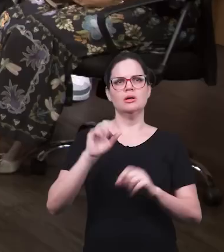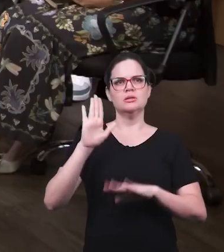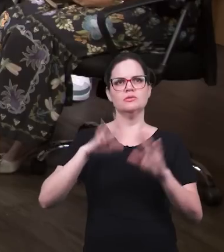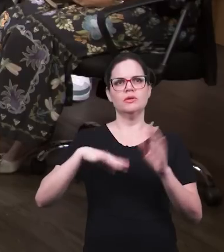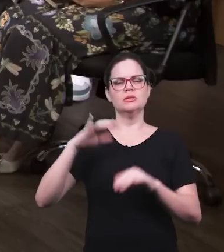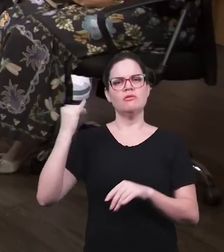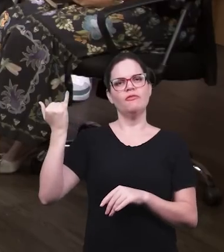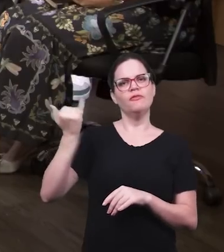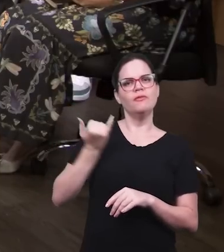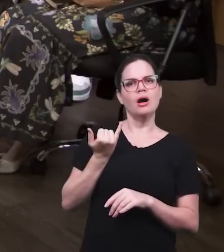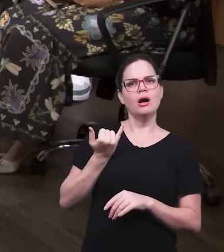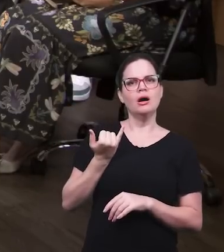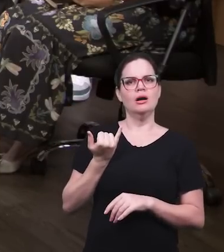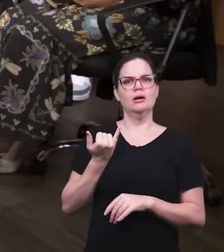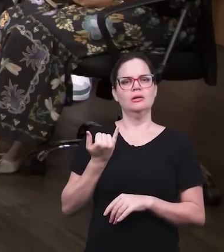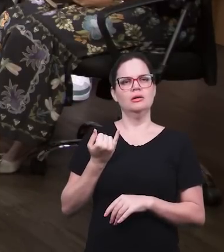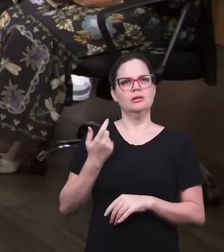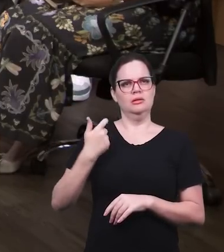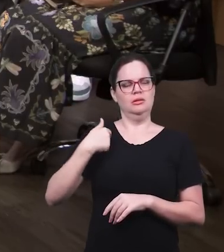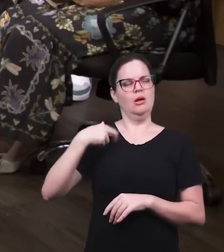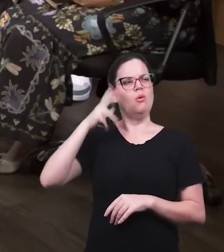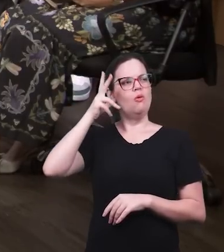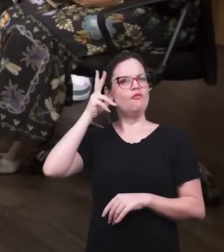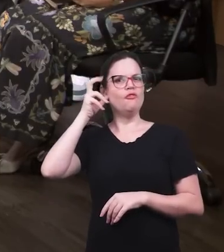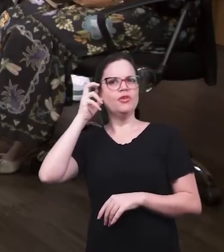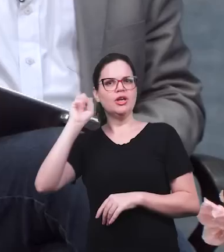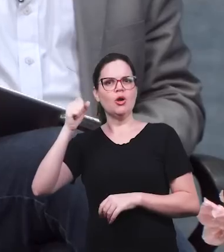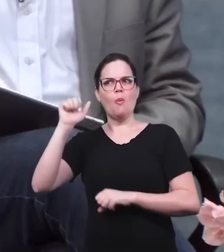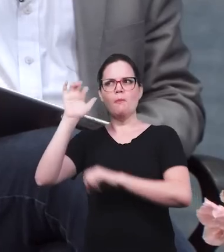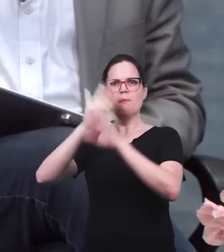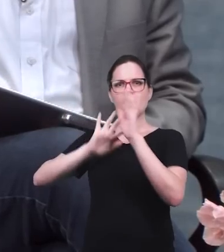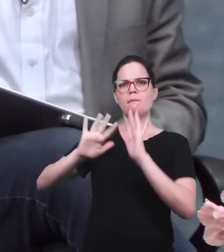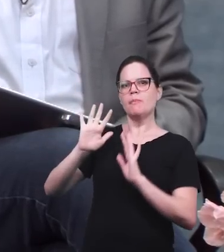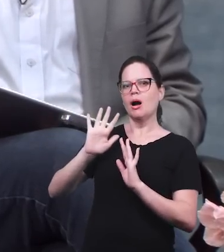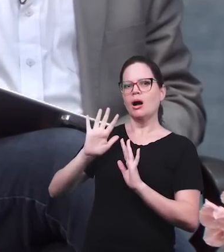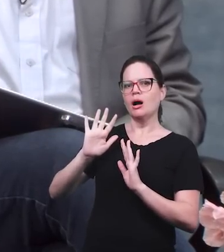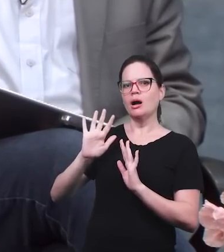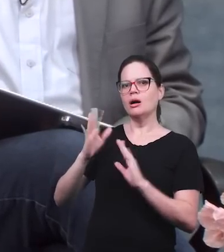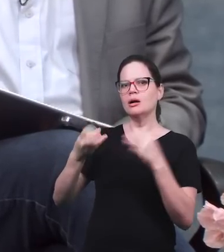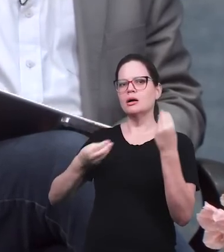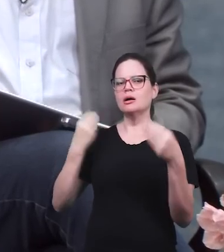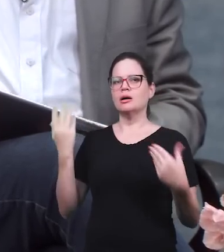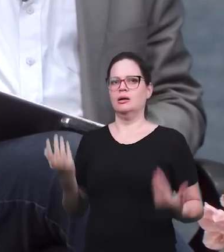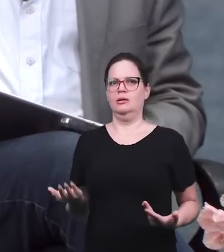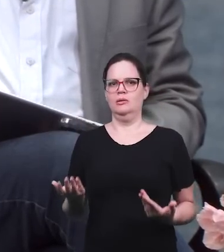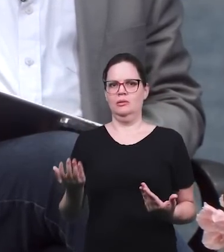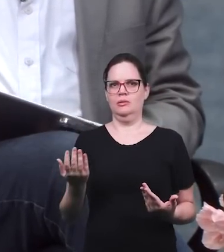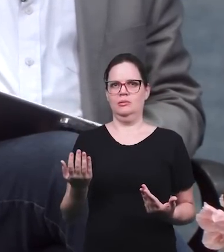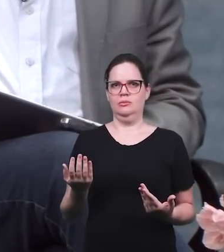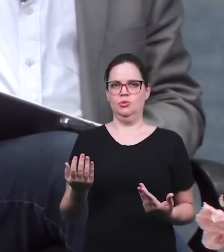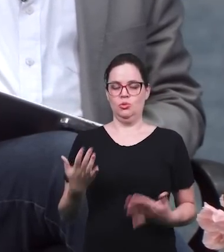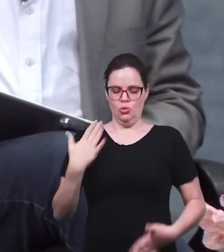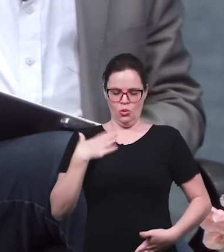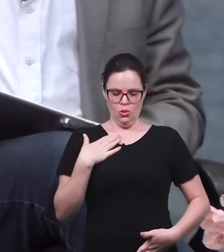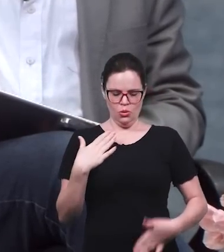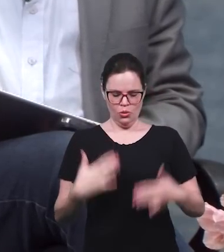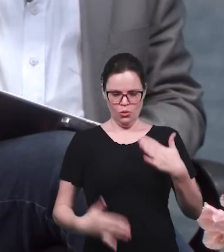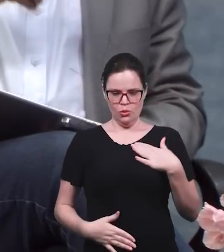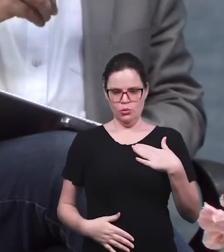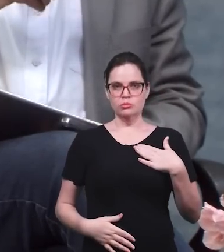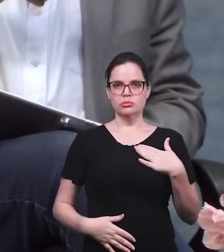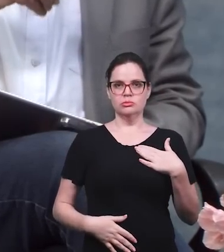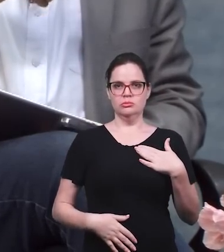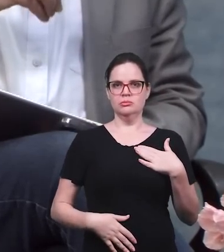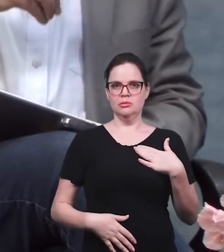ouve, né? De repente você tem a sensação que ouviu alguma coisa, uma direção e tudo mais. O